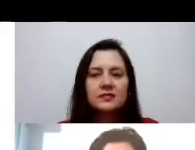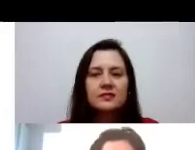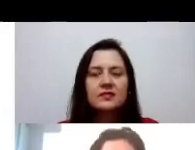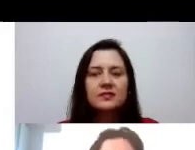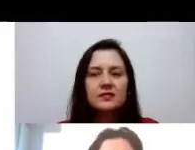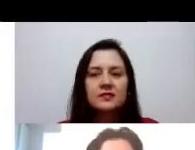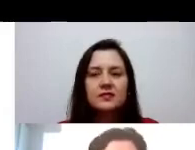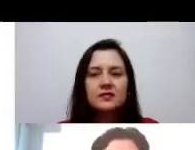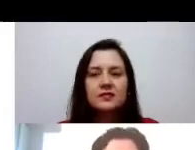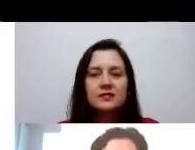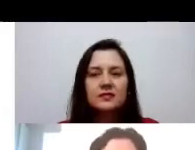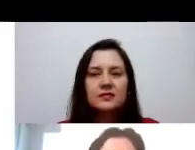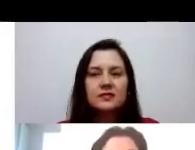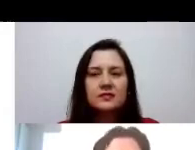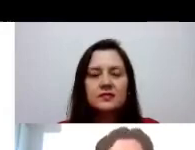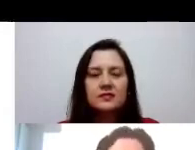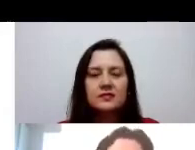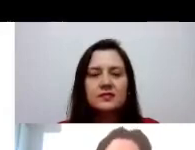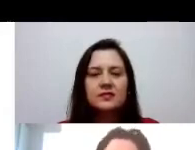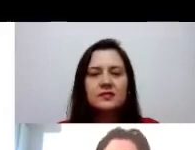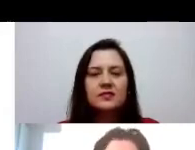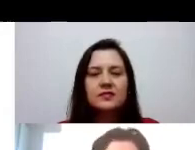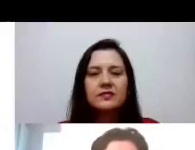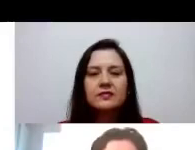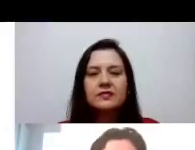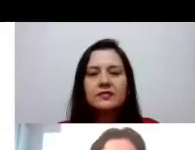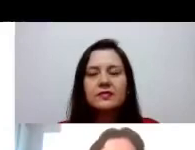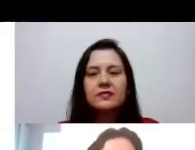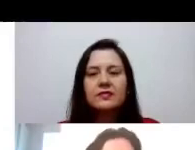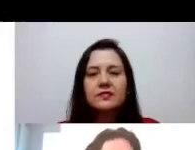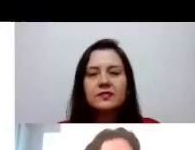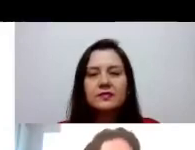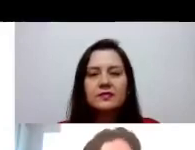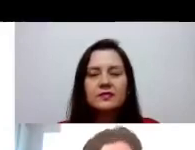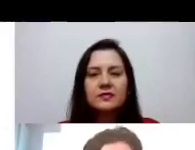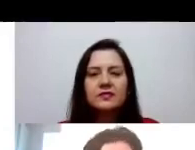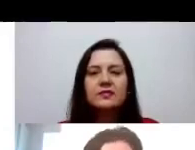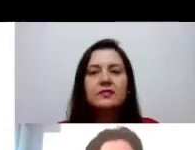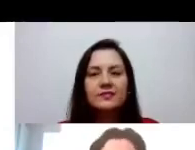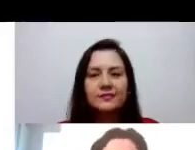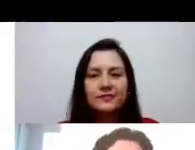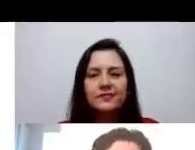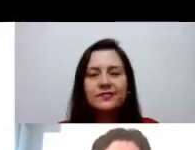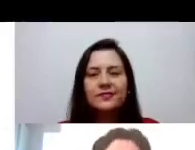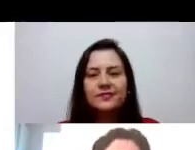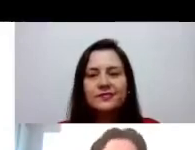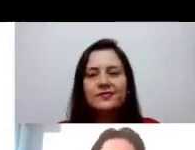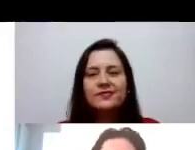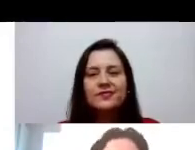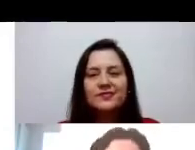moralidade. A eficiência, gente, é obter o melhor resultado com o uso racional dos meios. É lógico, a gente